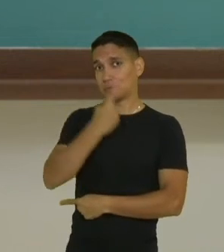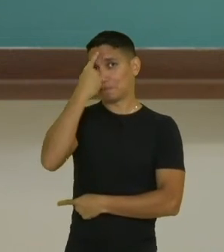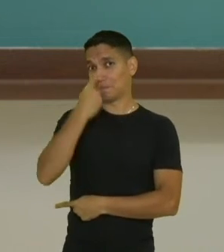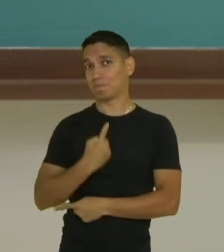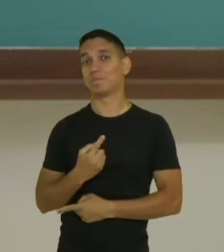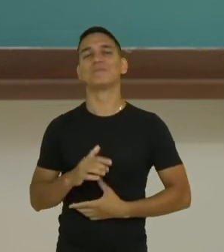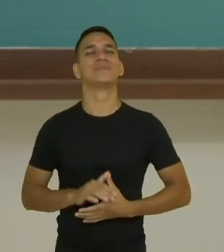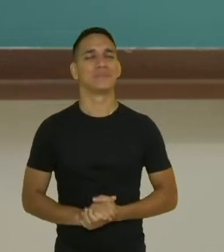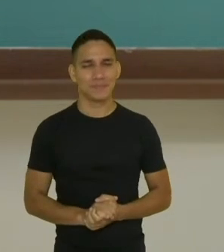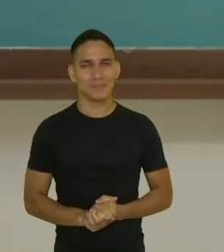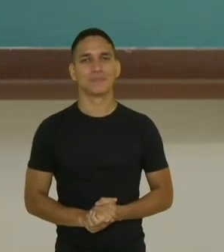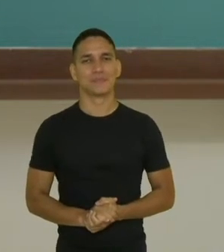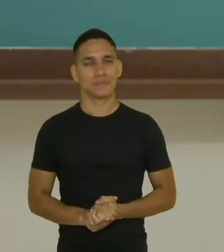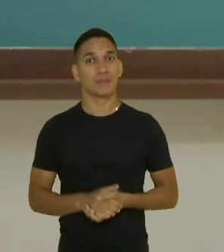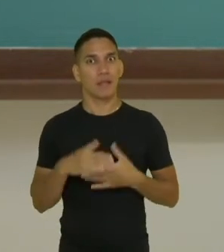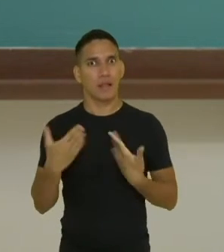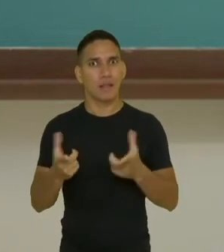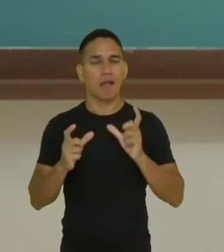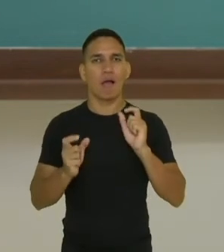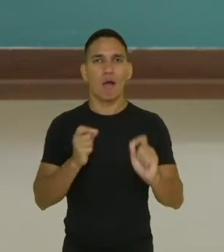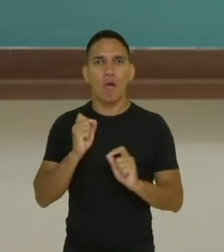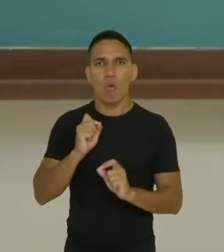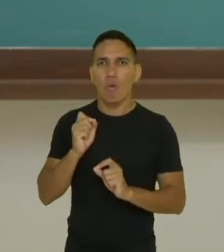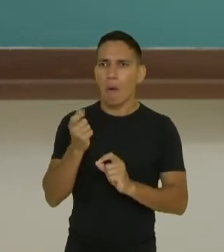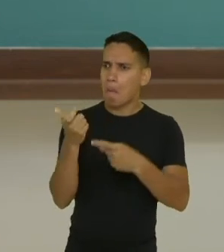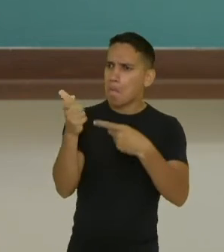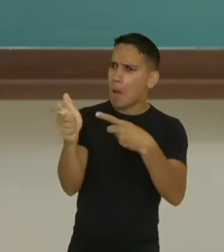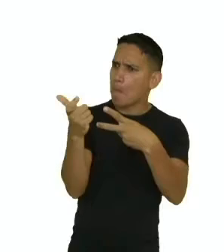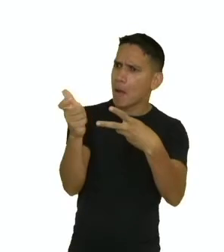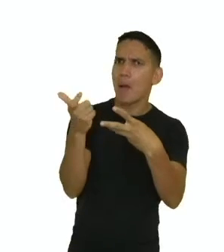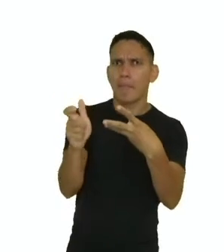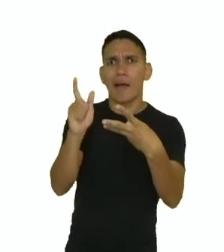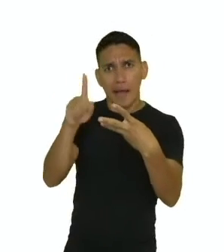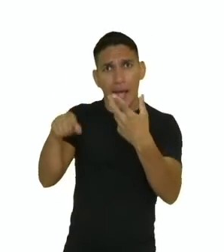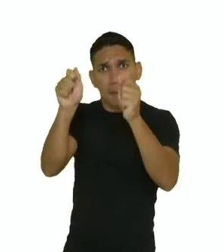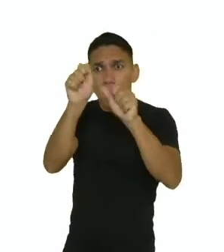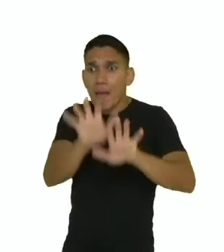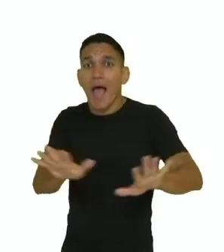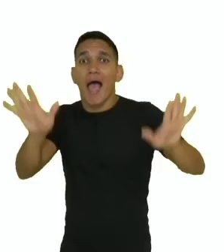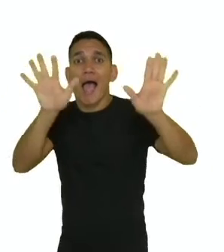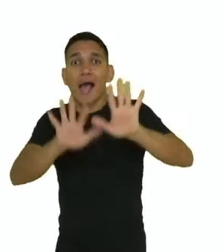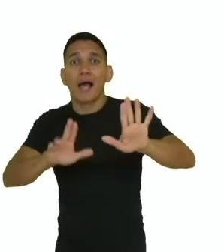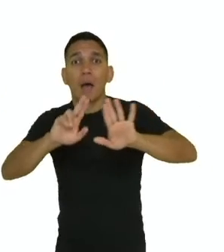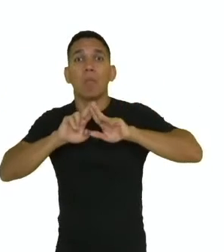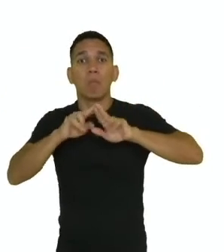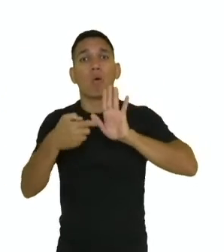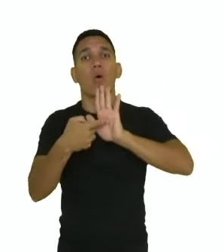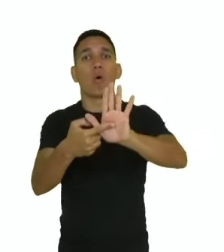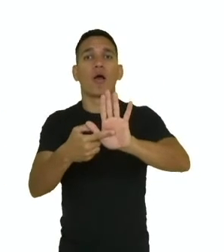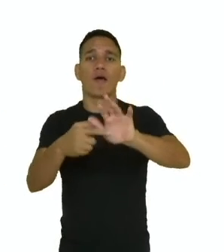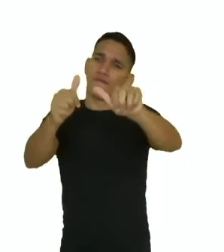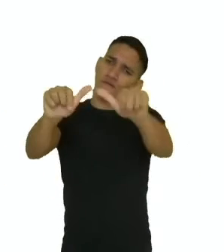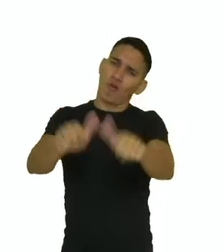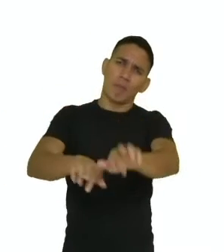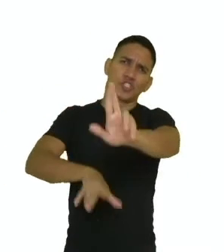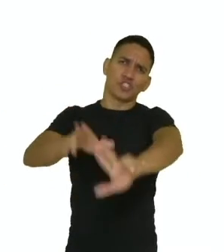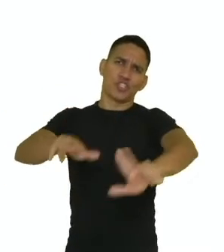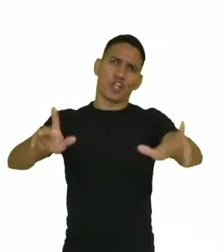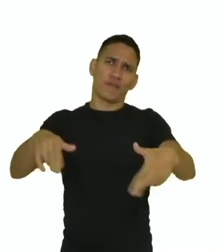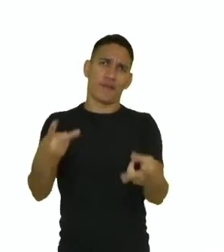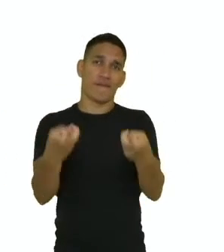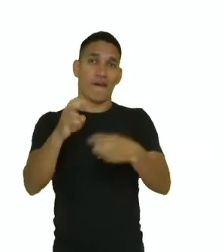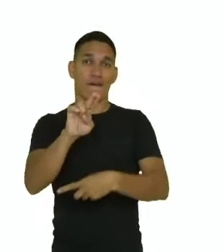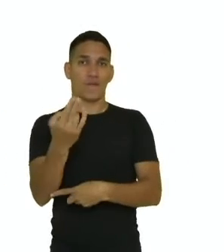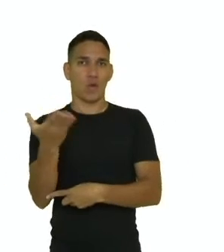personalidade. As palavras, então, são imagens e podem apresentar formas variadas, como você acabou de ver